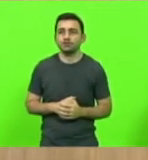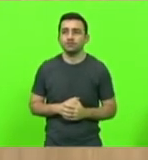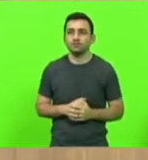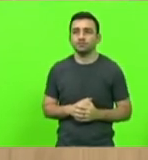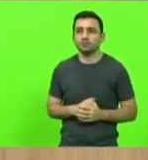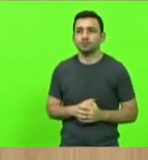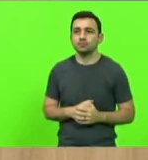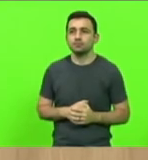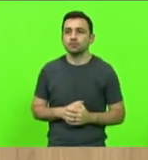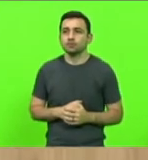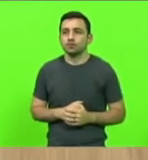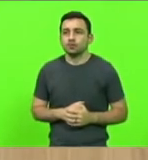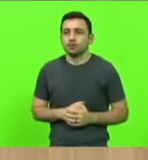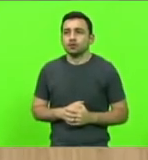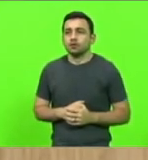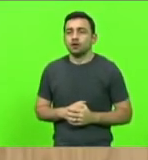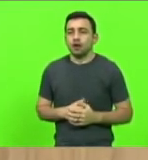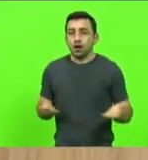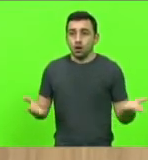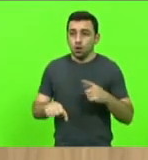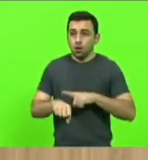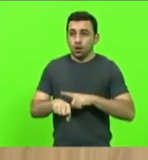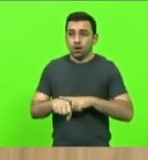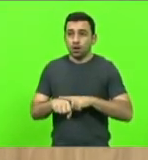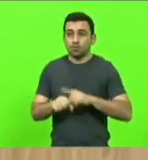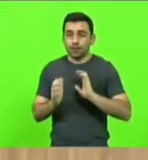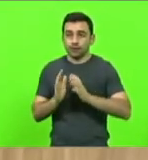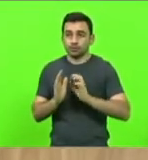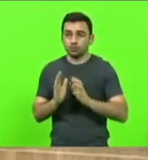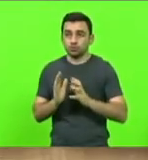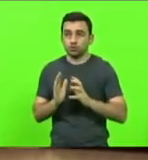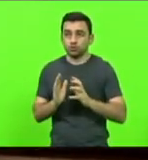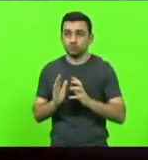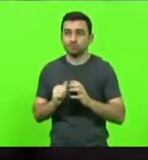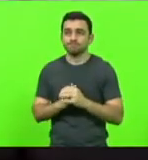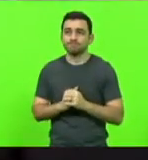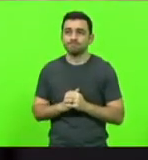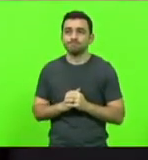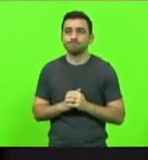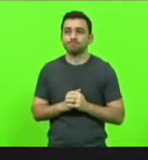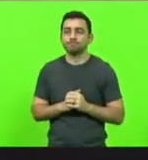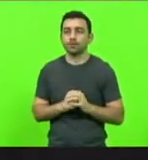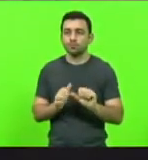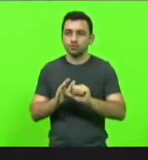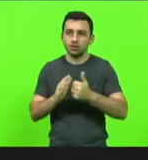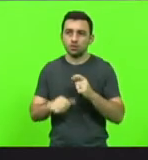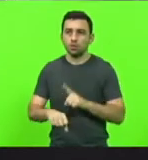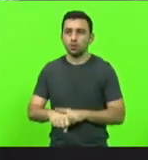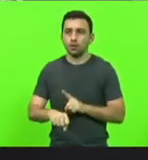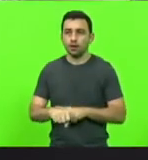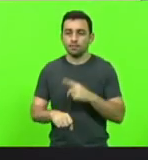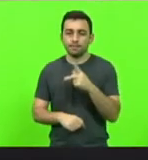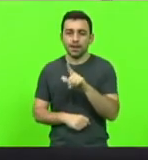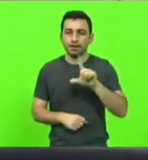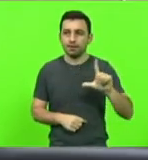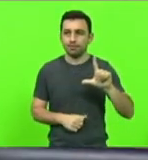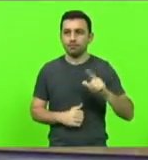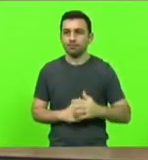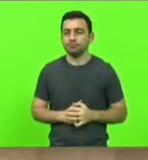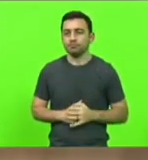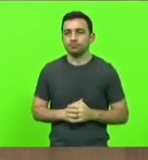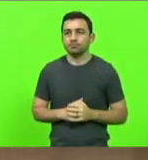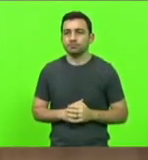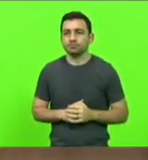Nesse momento, passamos ao horário destinado aos partidos políticos. Em primeiro, o horário é do PL.